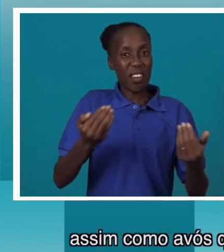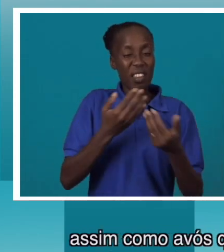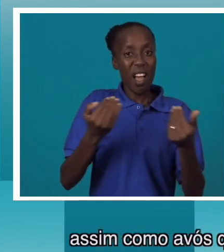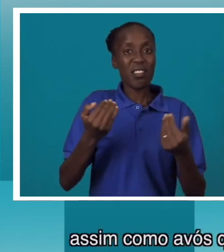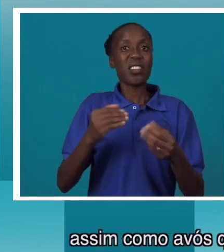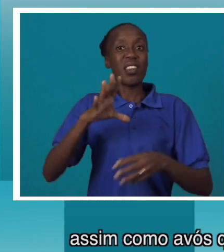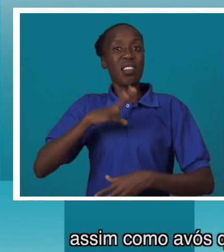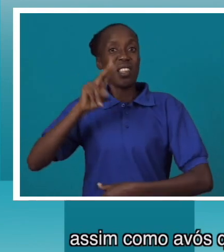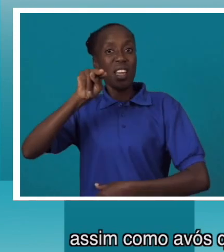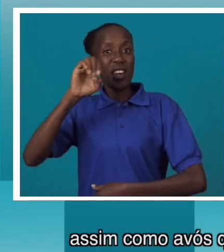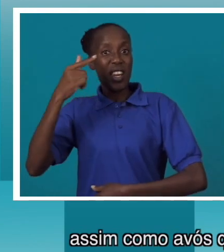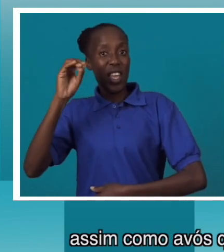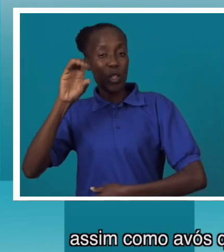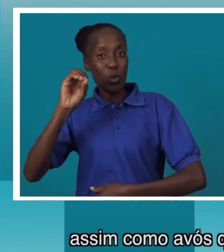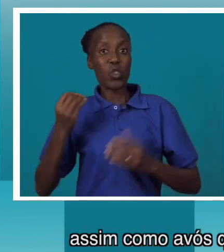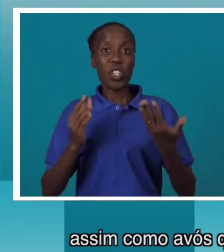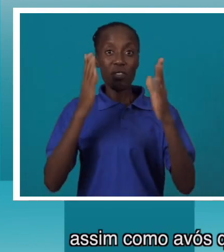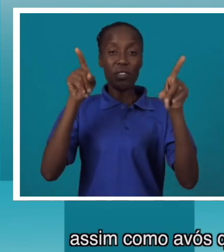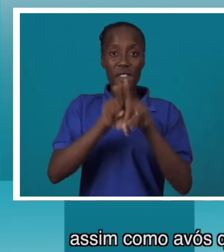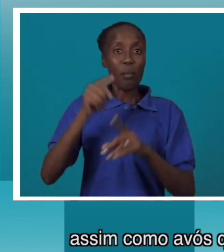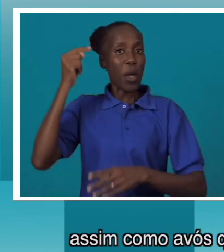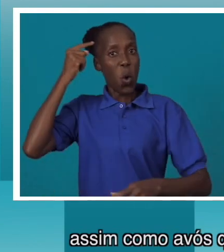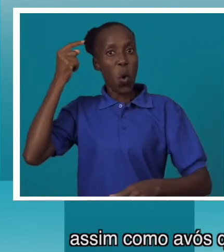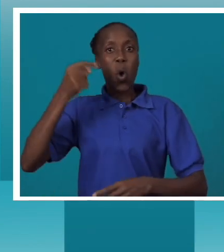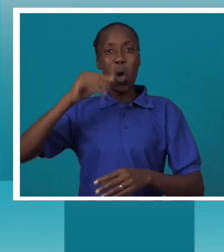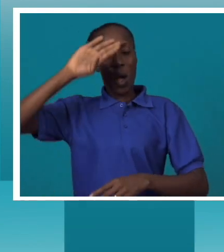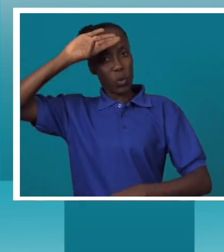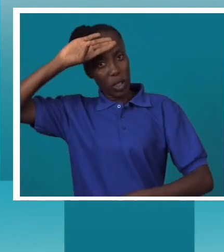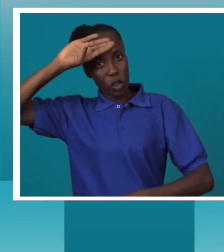crianças nesse caso netos que vivem com autismo.